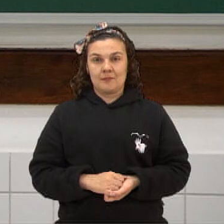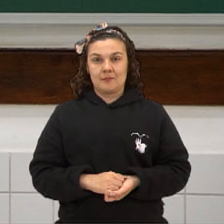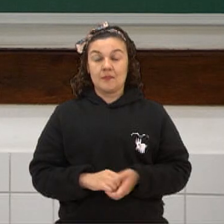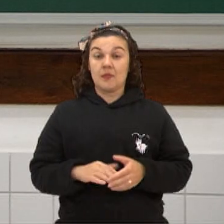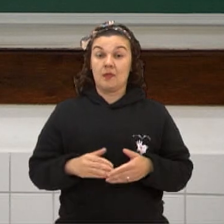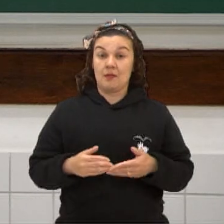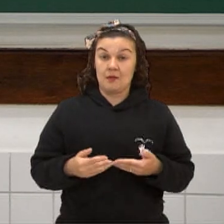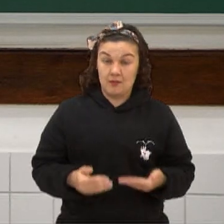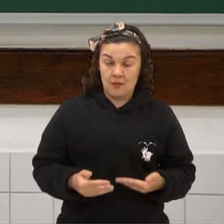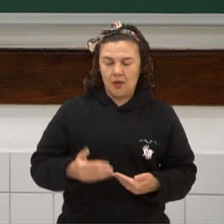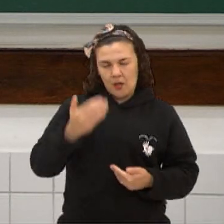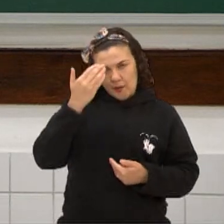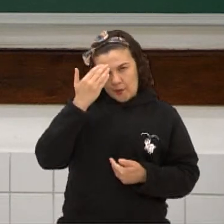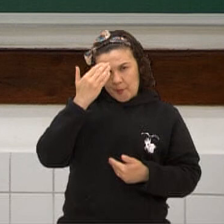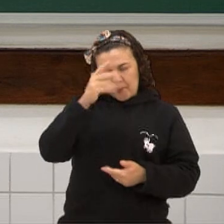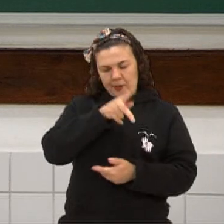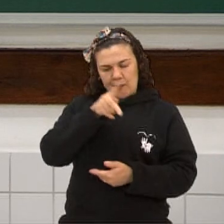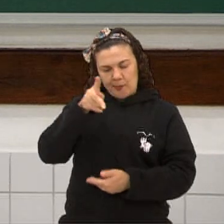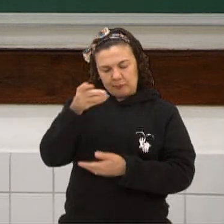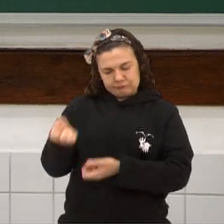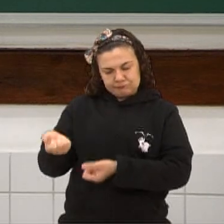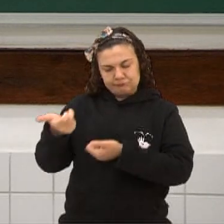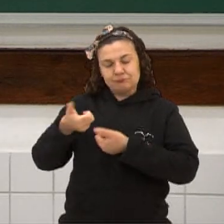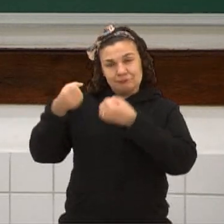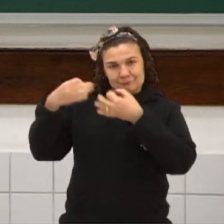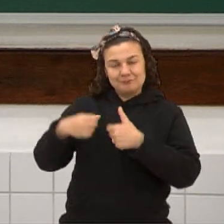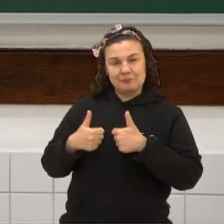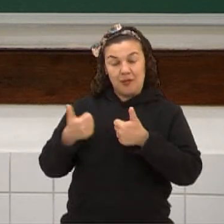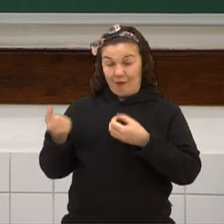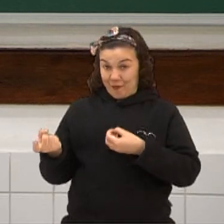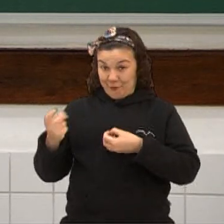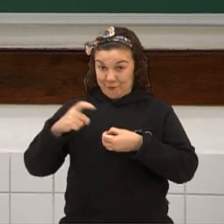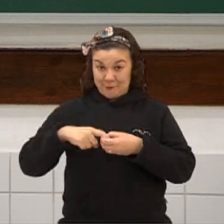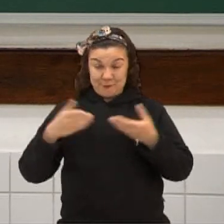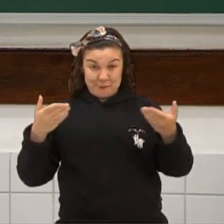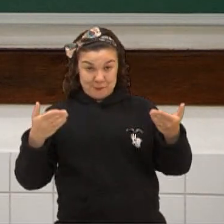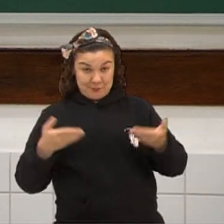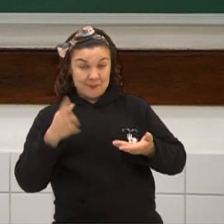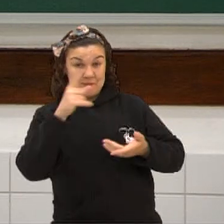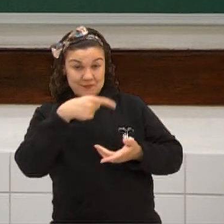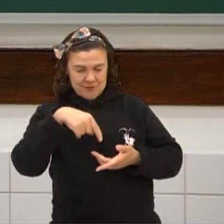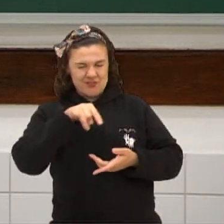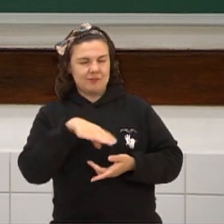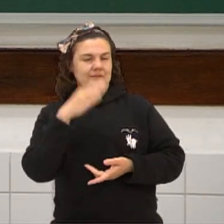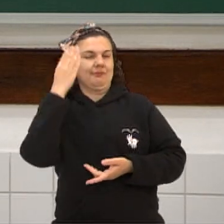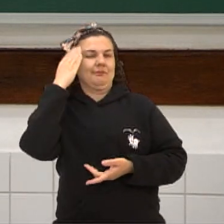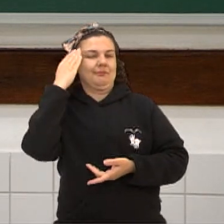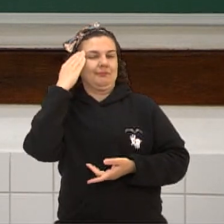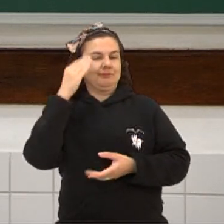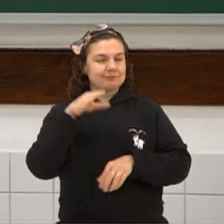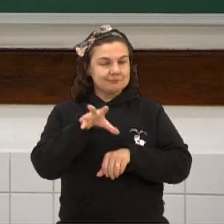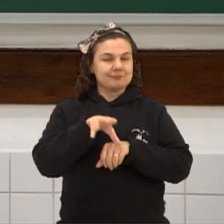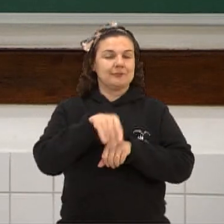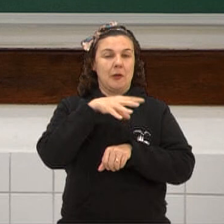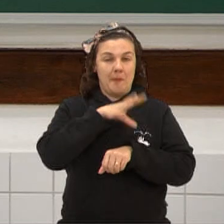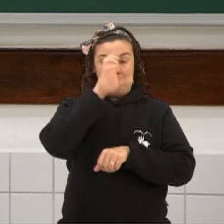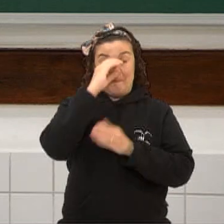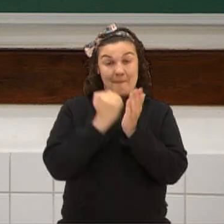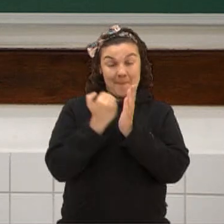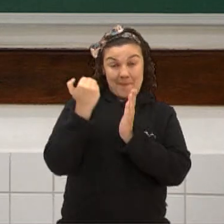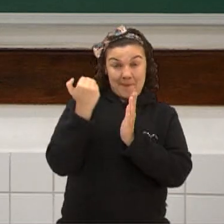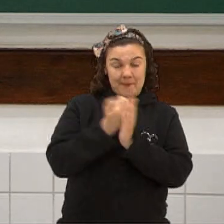E aí, pessoal, muito obrigado aí, professor Vladimir. Valeu, mandou bem aí. Estamos de volta, né? Depois de conhecer um pouquinho mais sobre a história aí do reservatório,